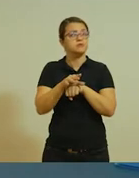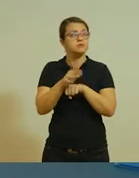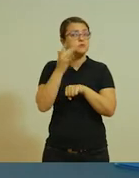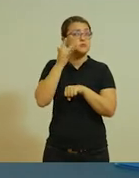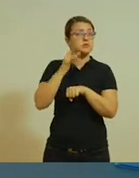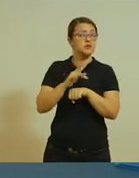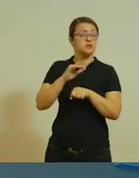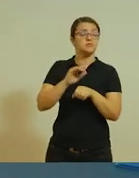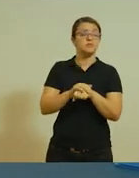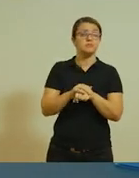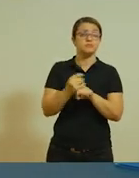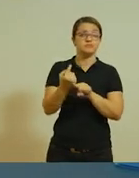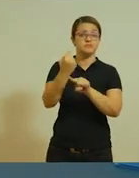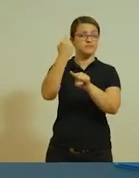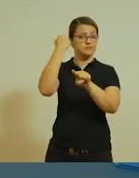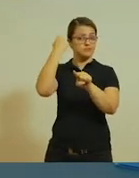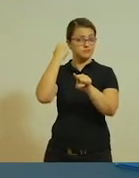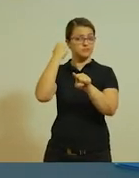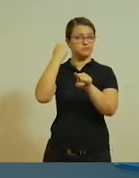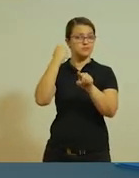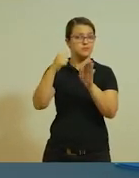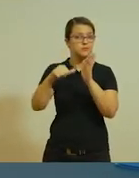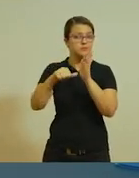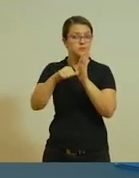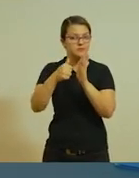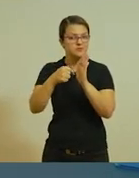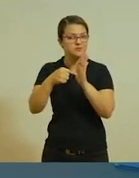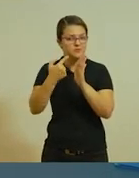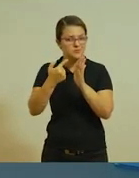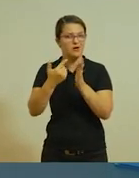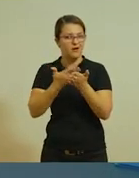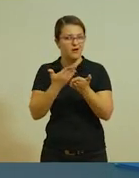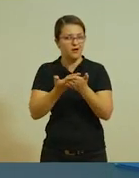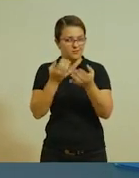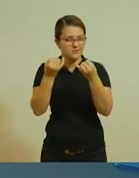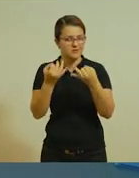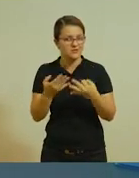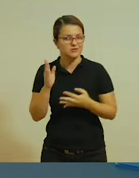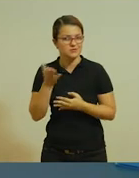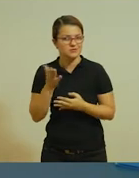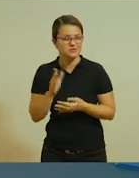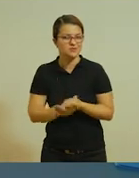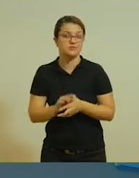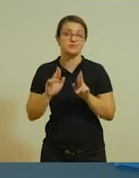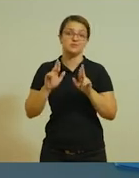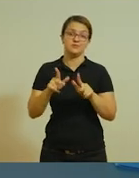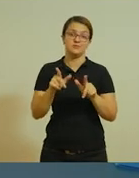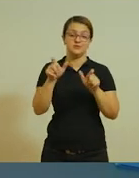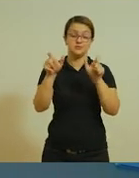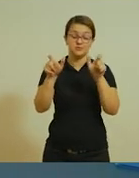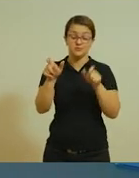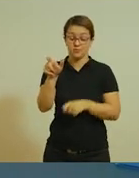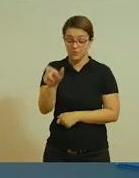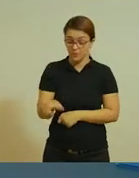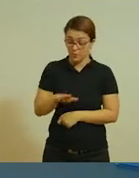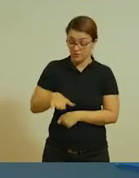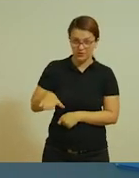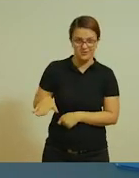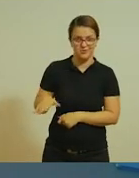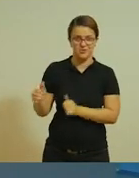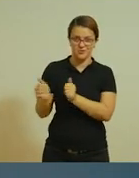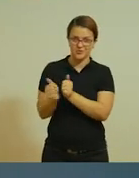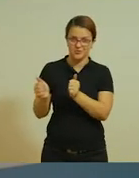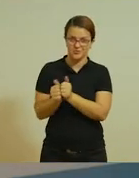conhece esses itens, você dê uma olhadinha lá, porque eles vão fazer toda a diferença quando você estiver aí com a sua criança em casa. Eles são